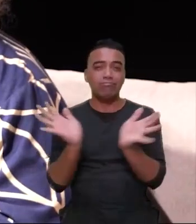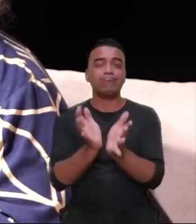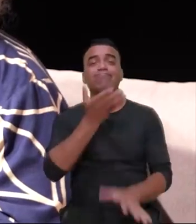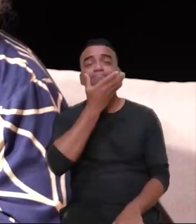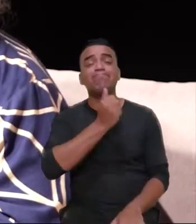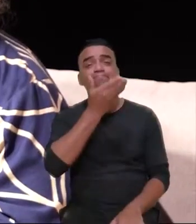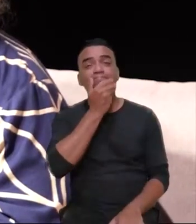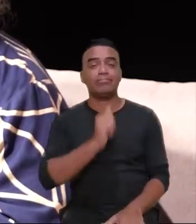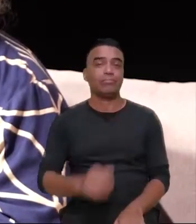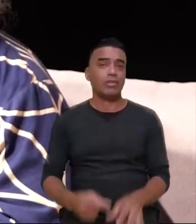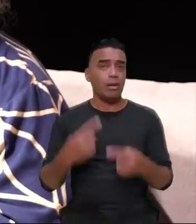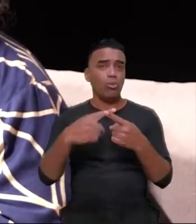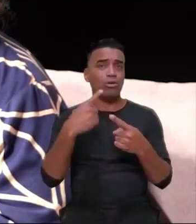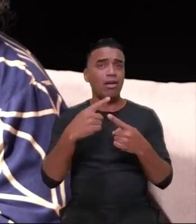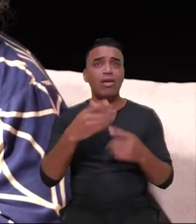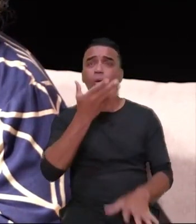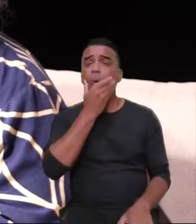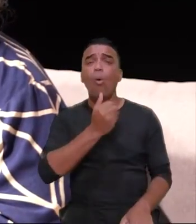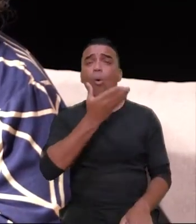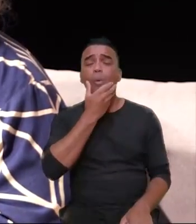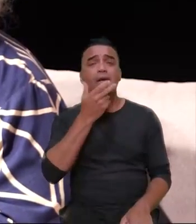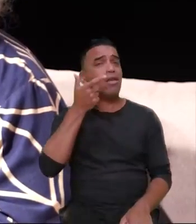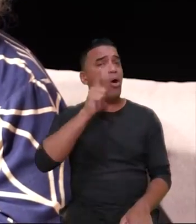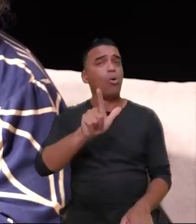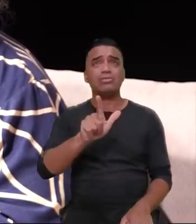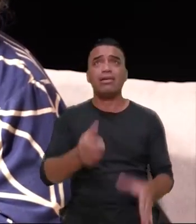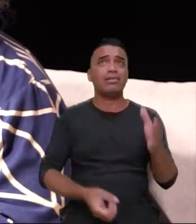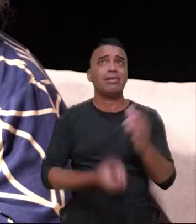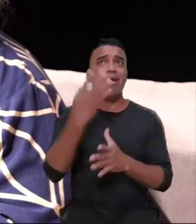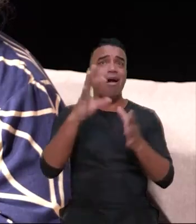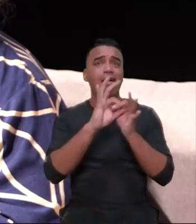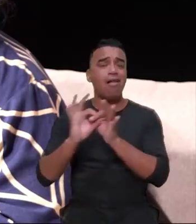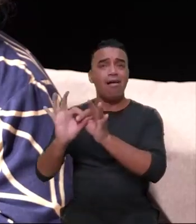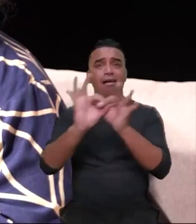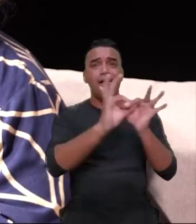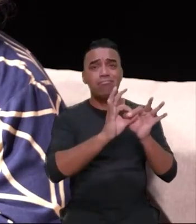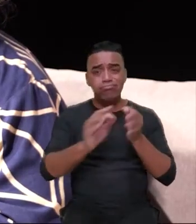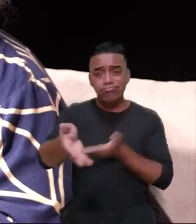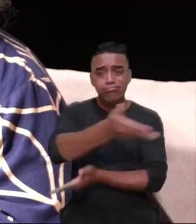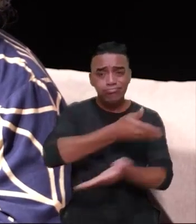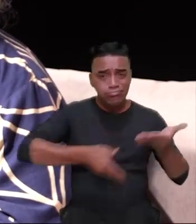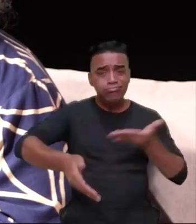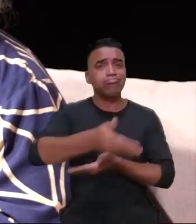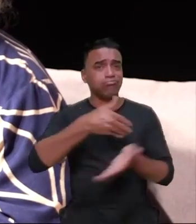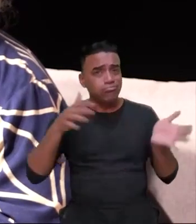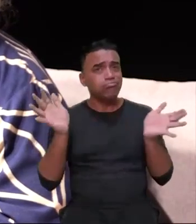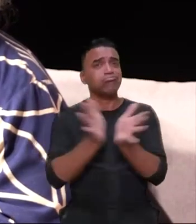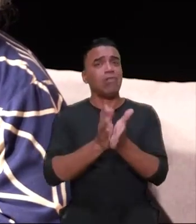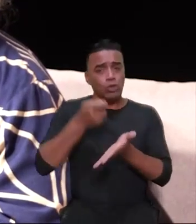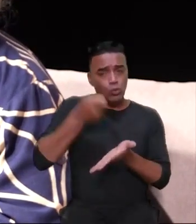Por que os homens não conseguem criar teias de relação, teias